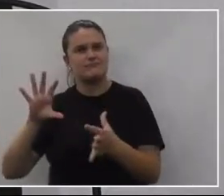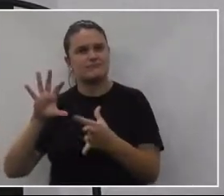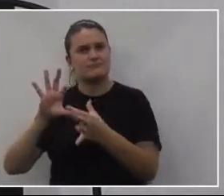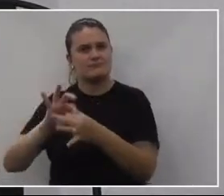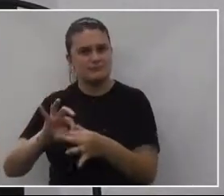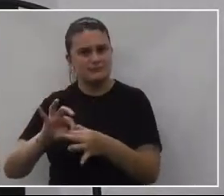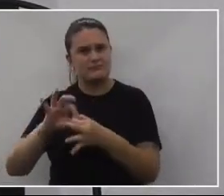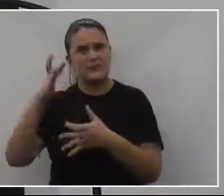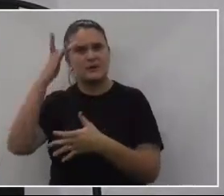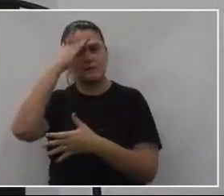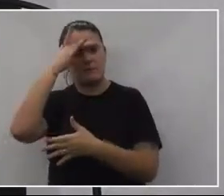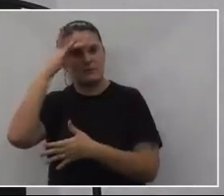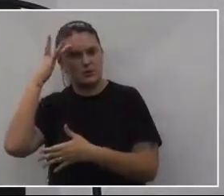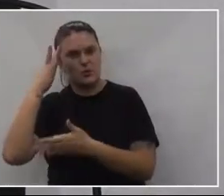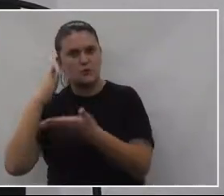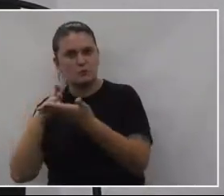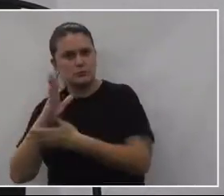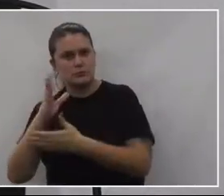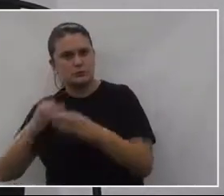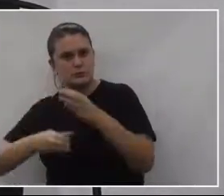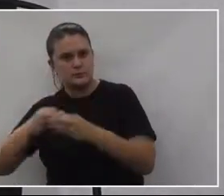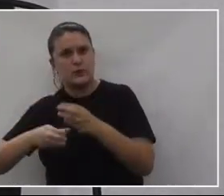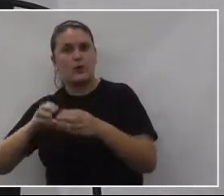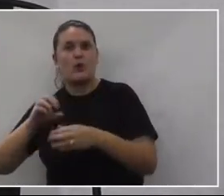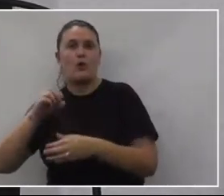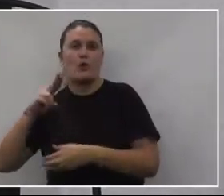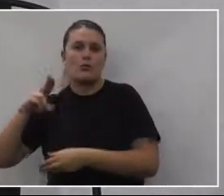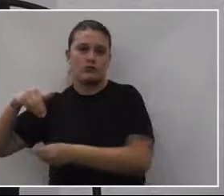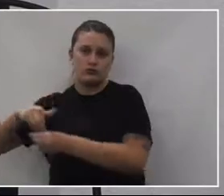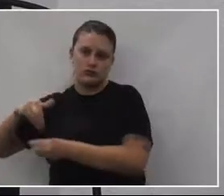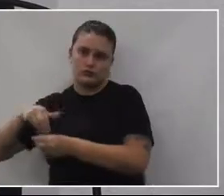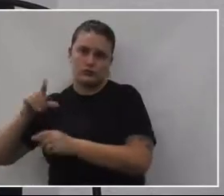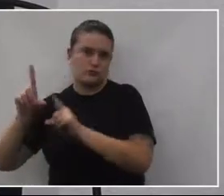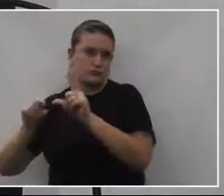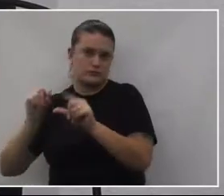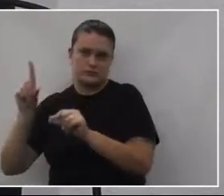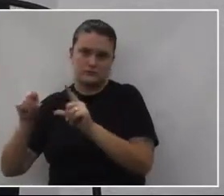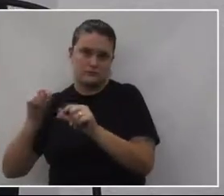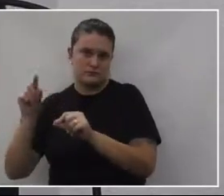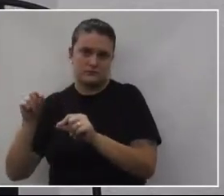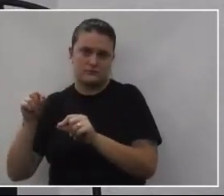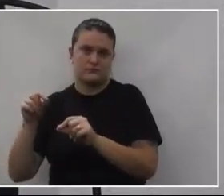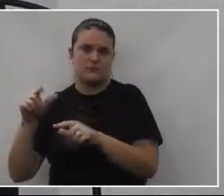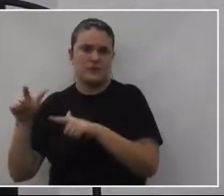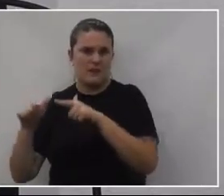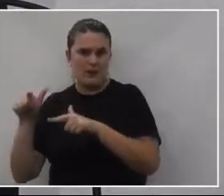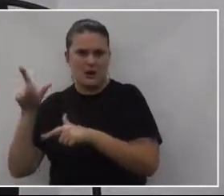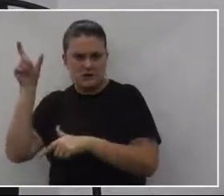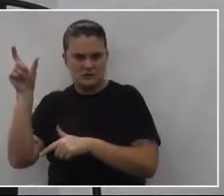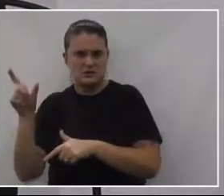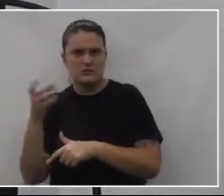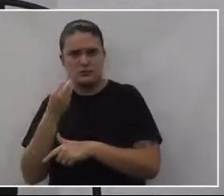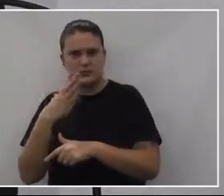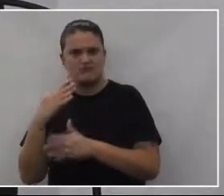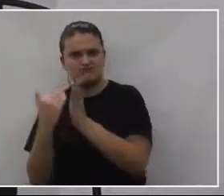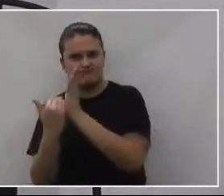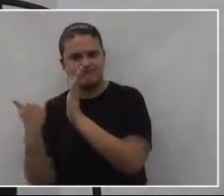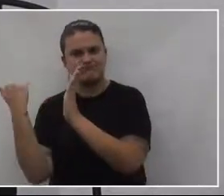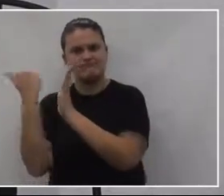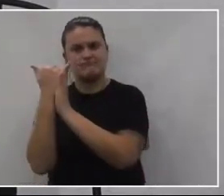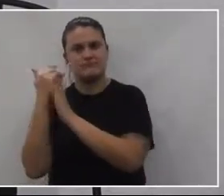que, ou por concurso público, ou eleitas, né, ou escolhidas por méritos, que ascendem a